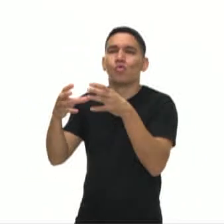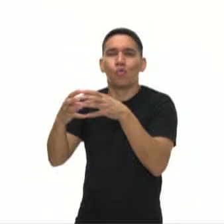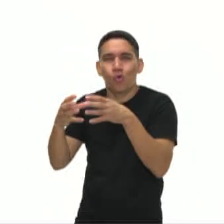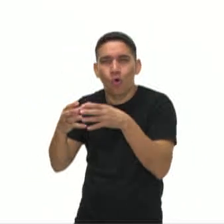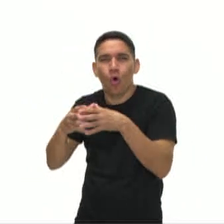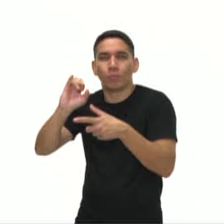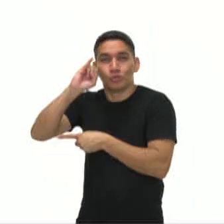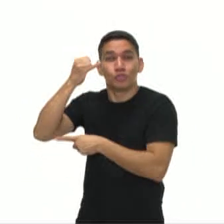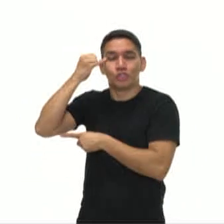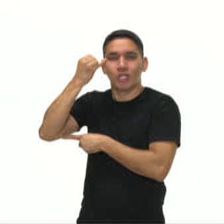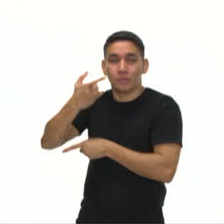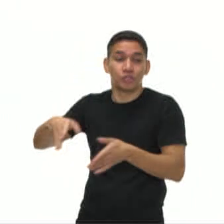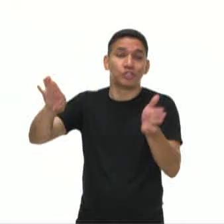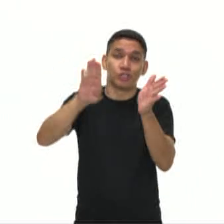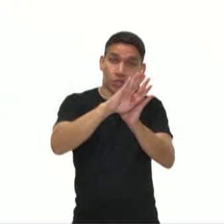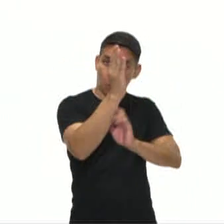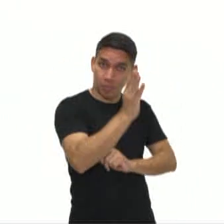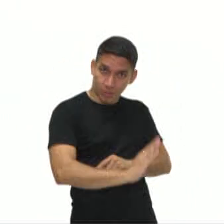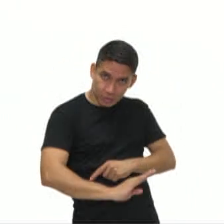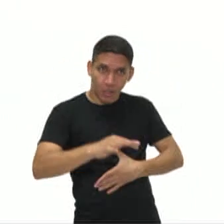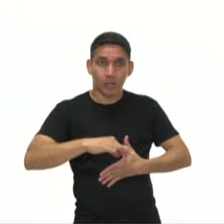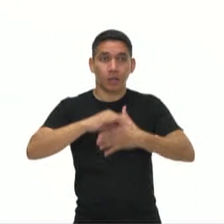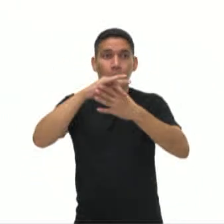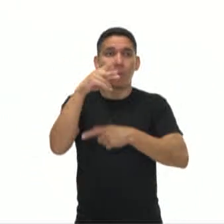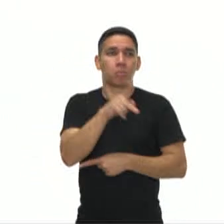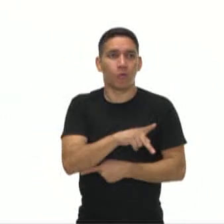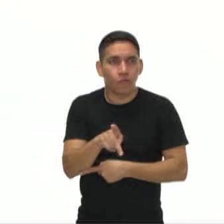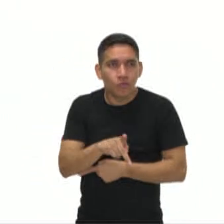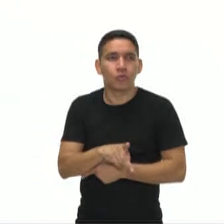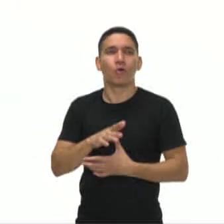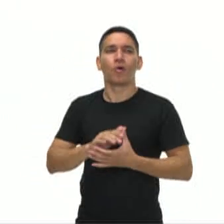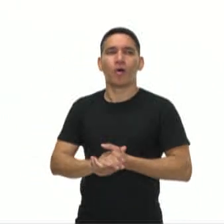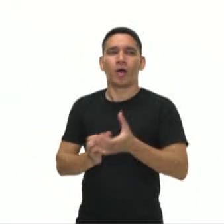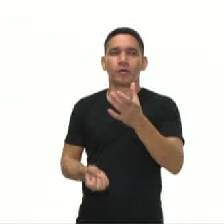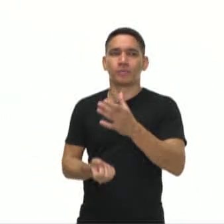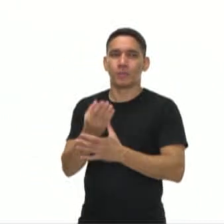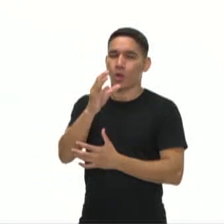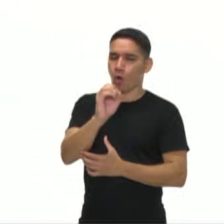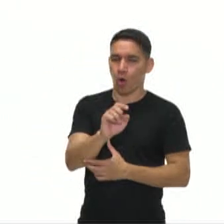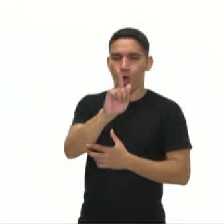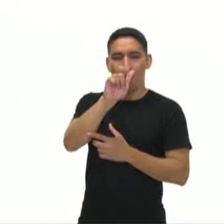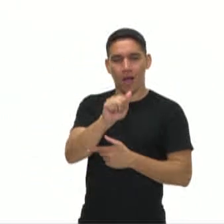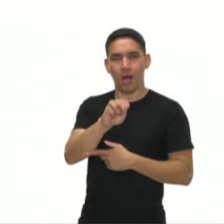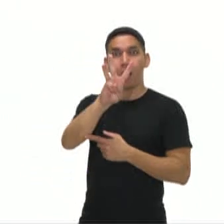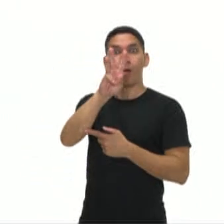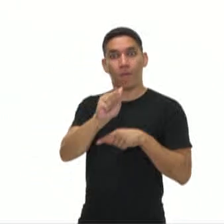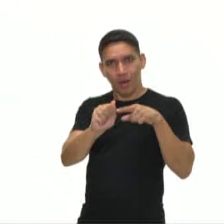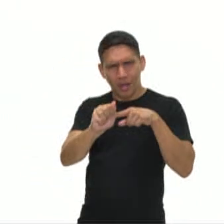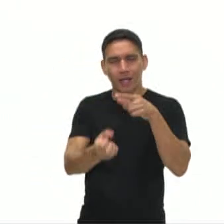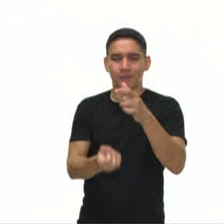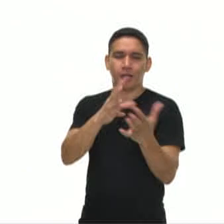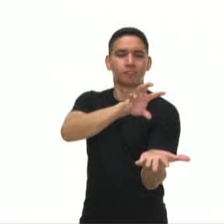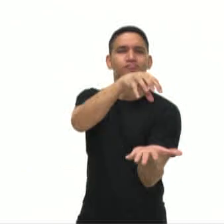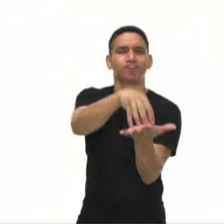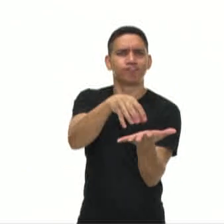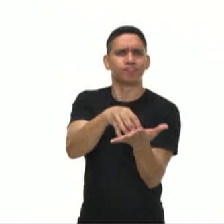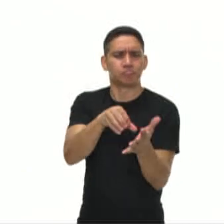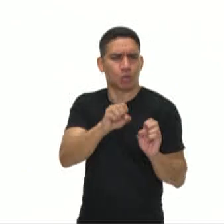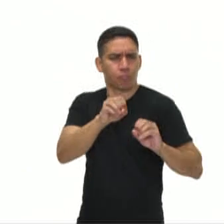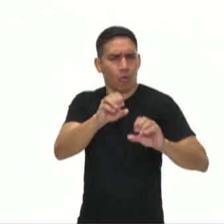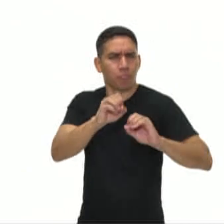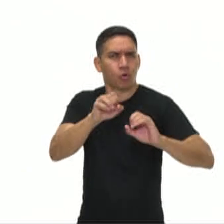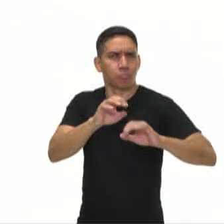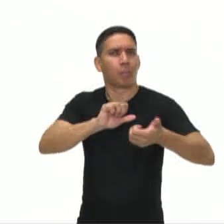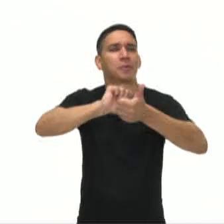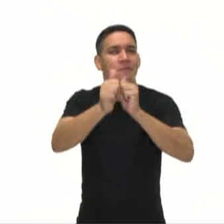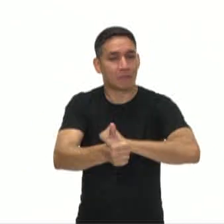Brasil, liderados pelo professor Ryuzo Ogawa, eles fundaram a Academia Ogawa, que passou a ensinar a modalidade. E